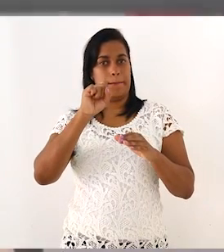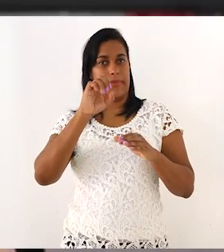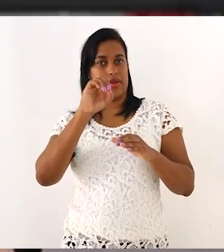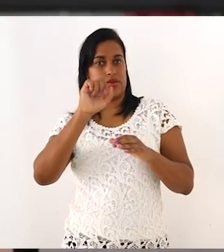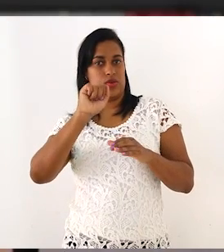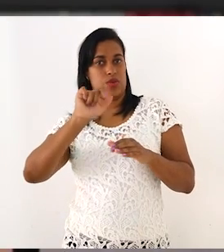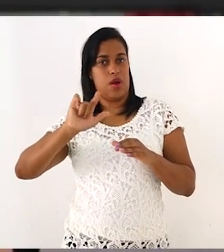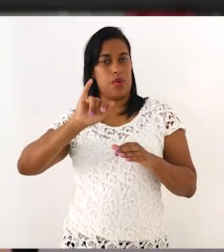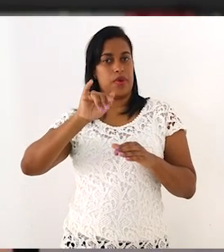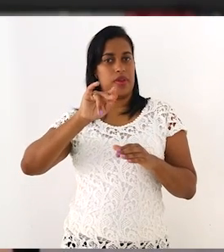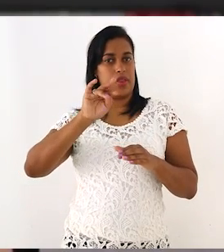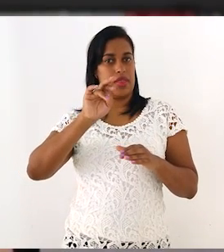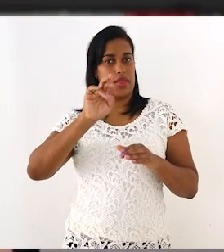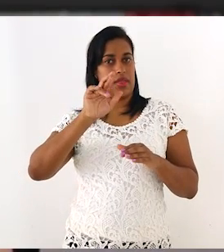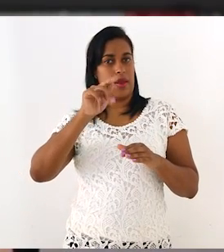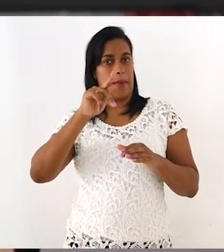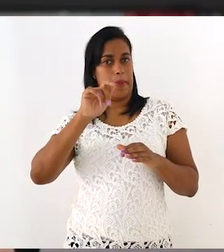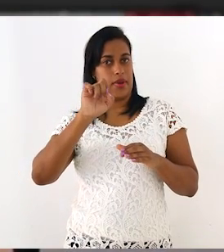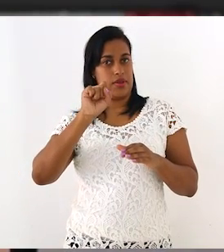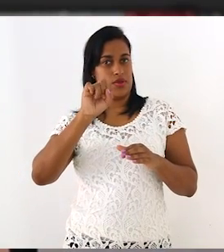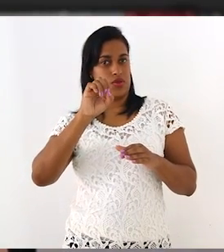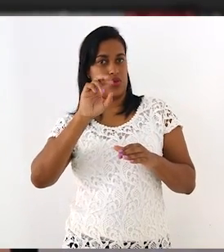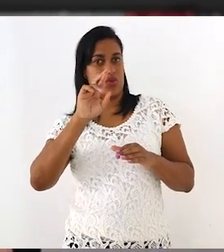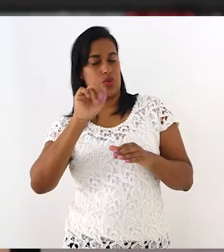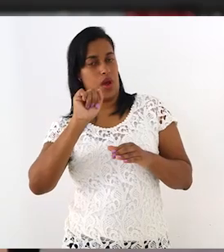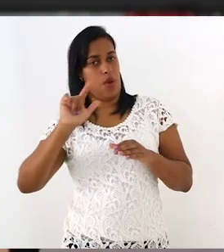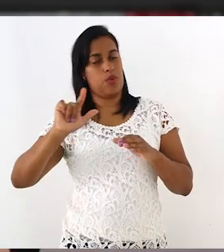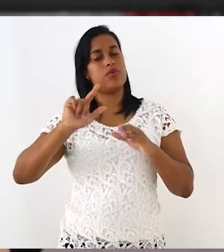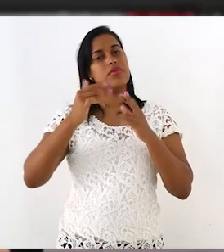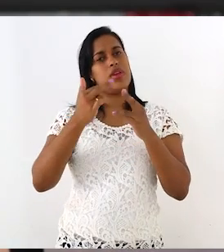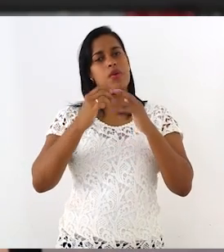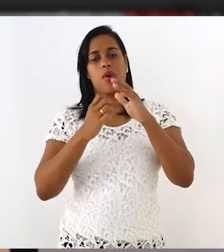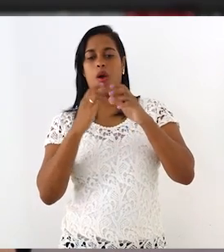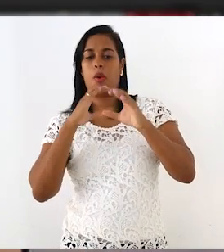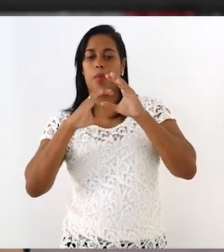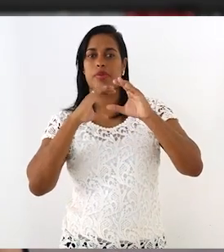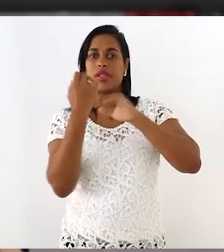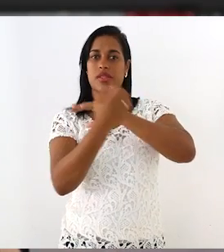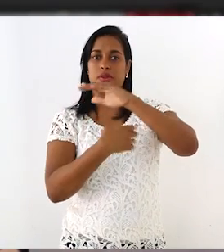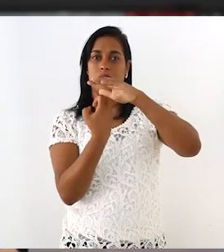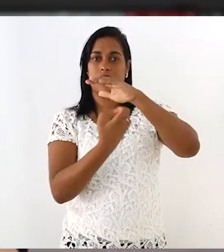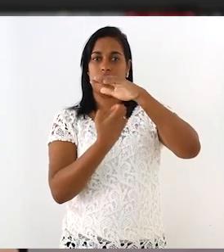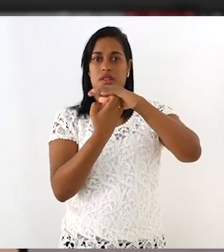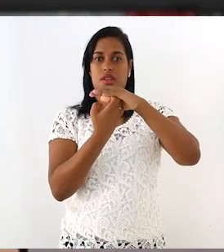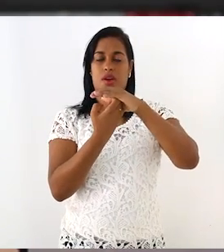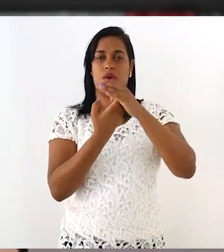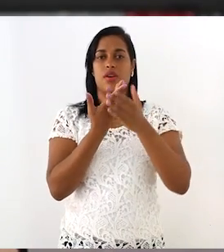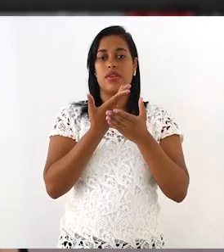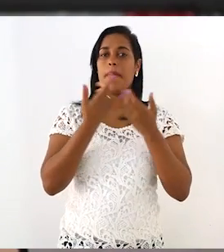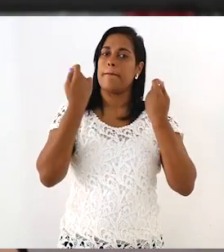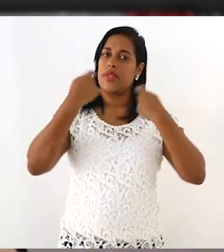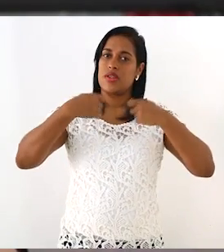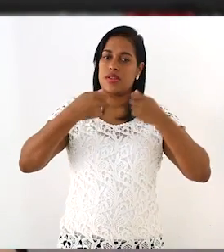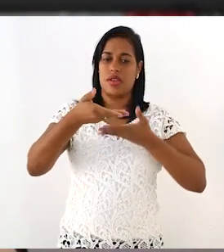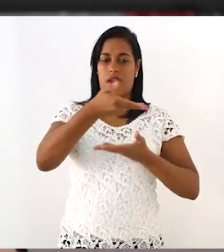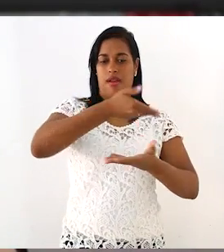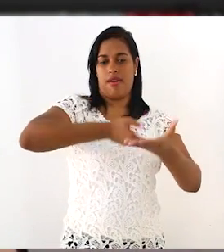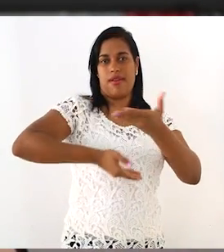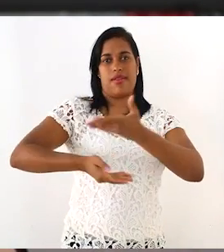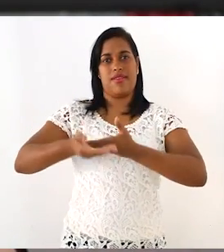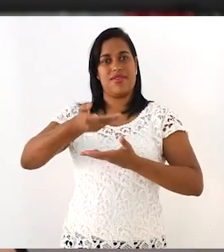lá. Toda comunicação, ela visa estabelecer relações e